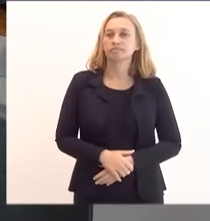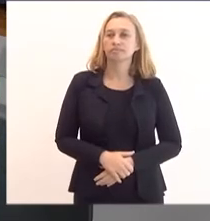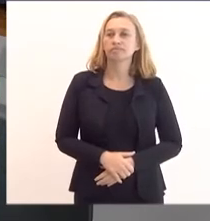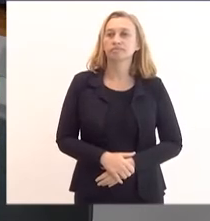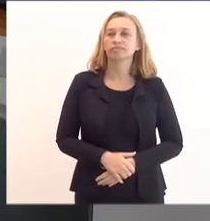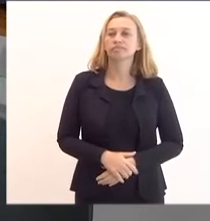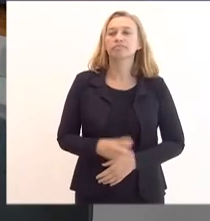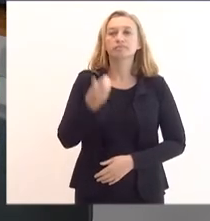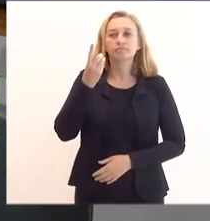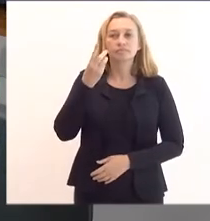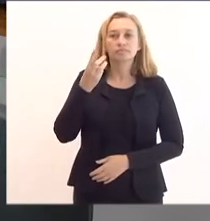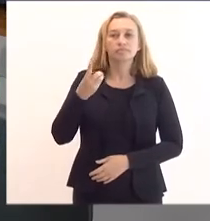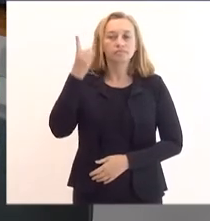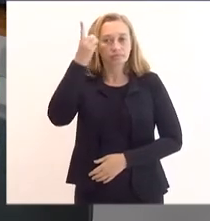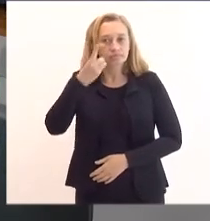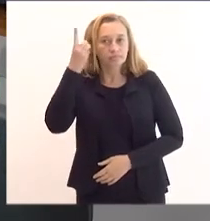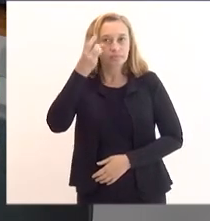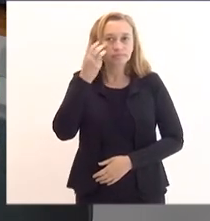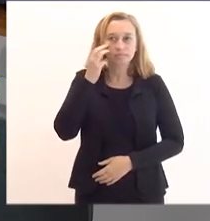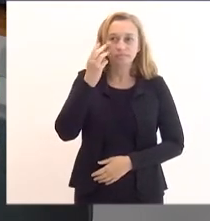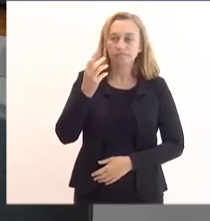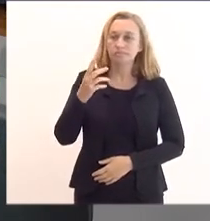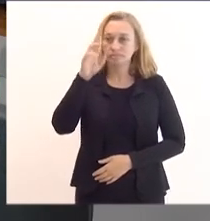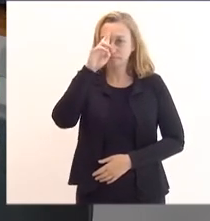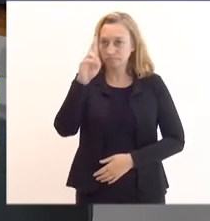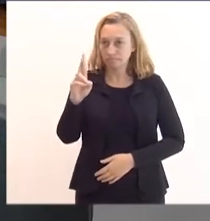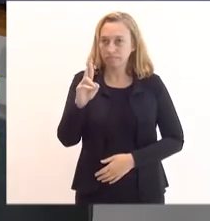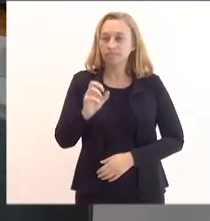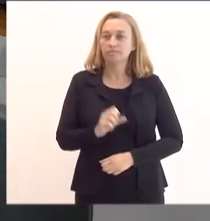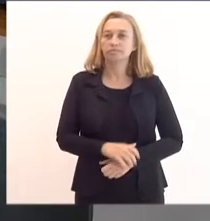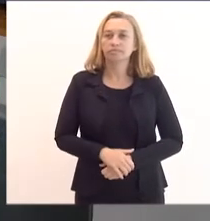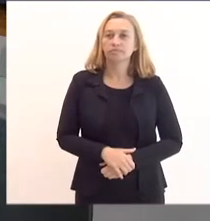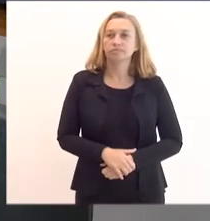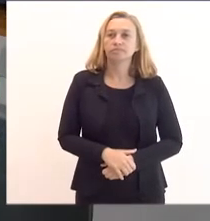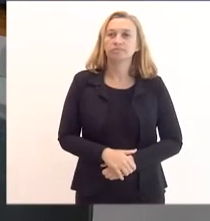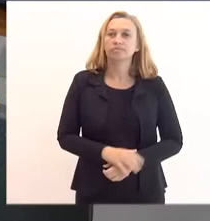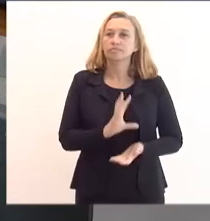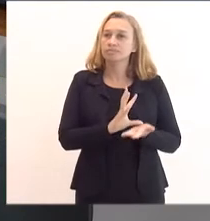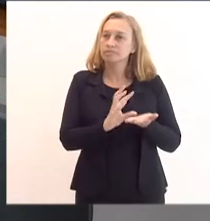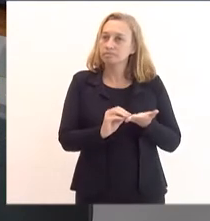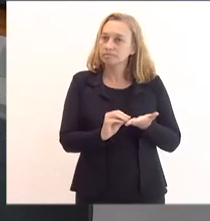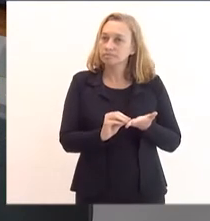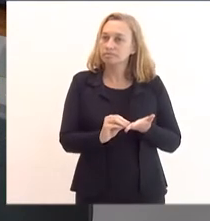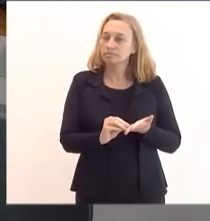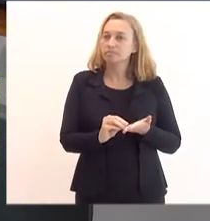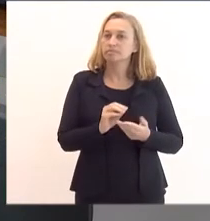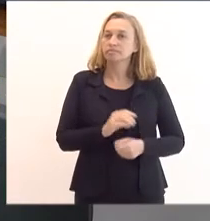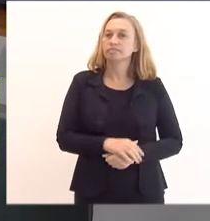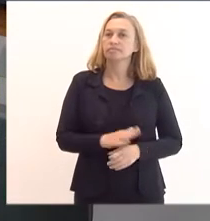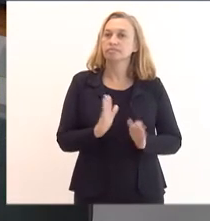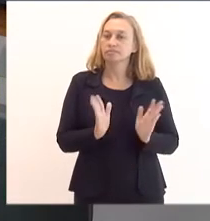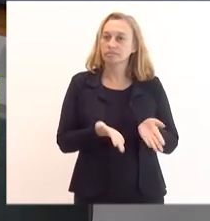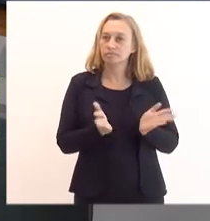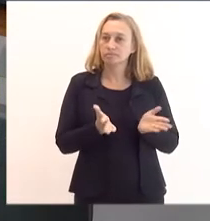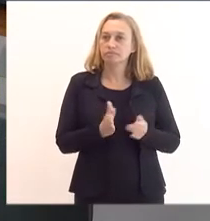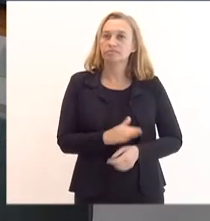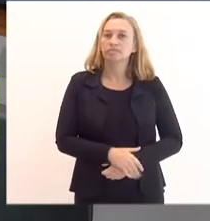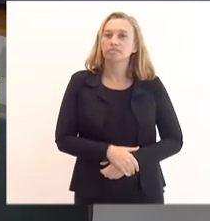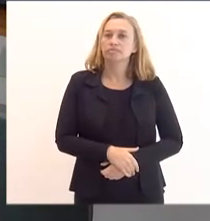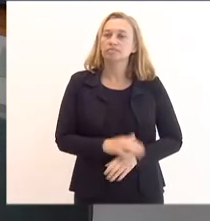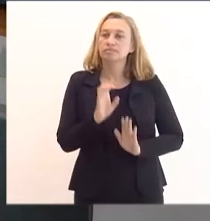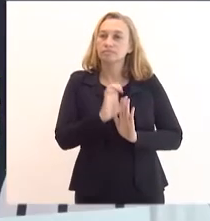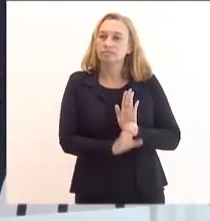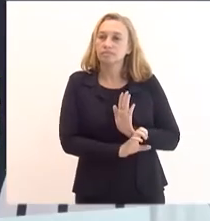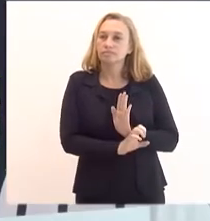está presente, que o senhor trouxesse a pauta em inversão. As emendas